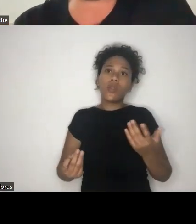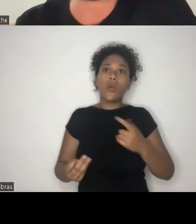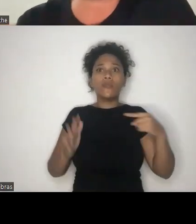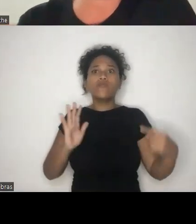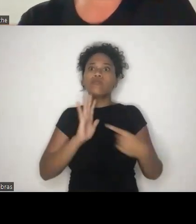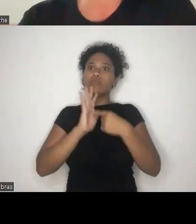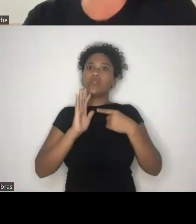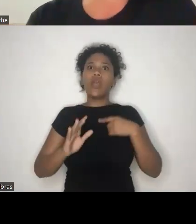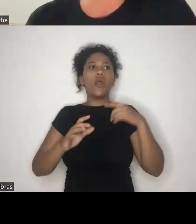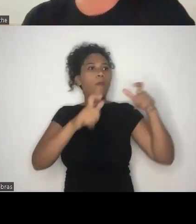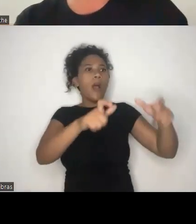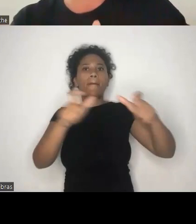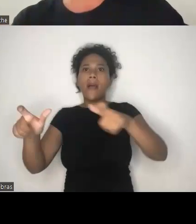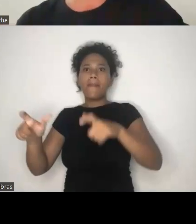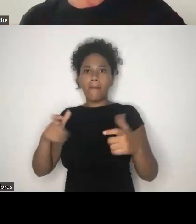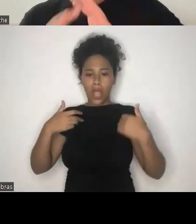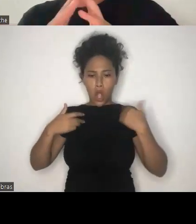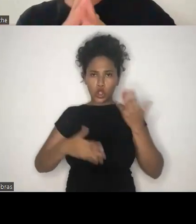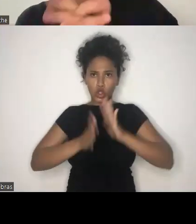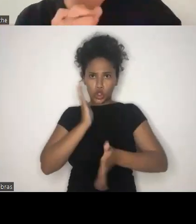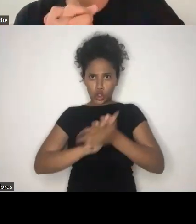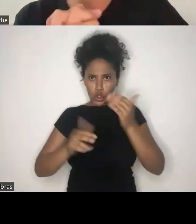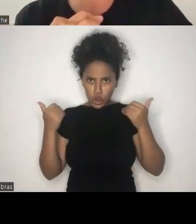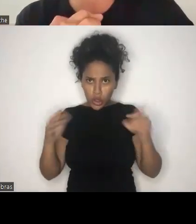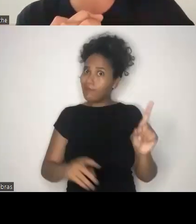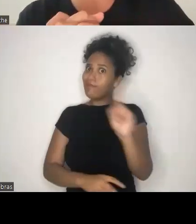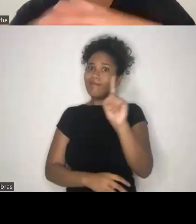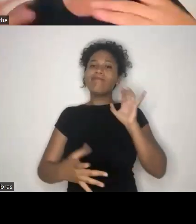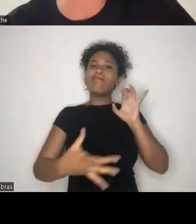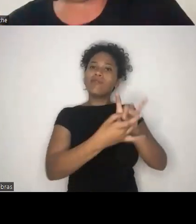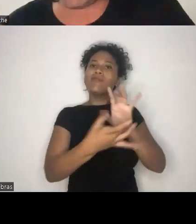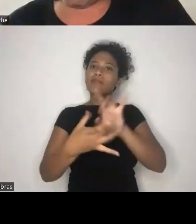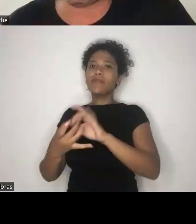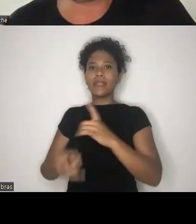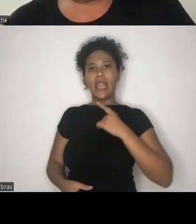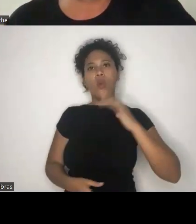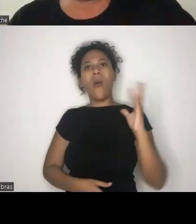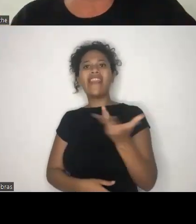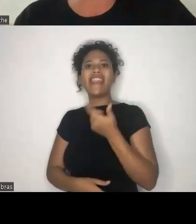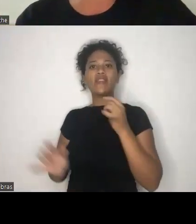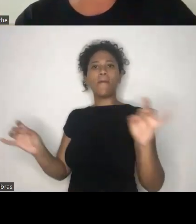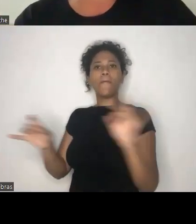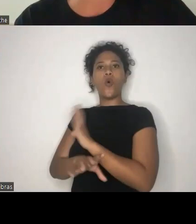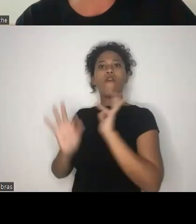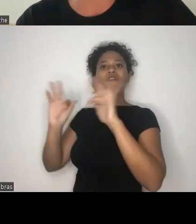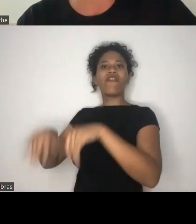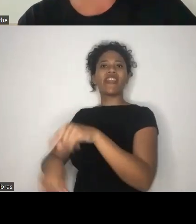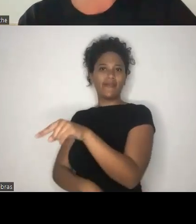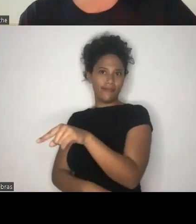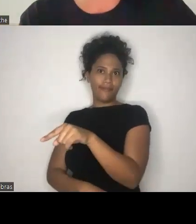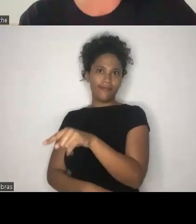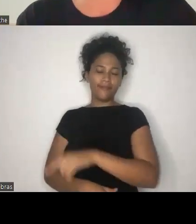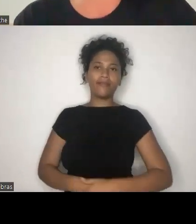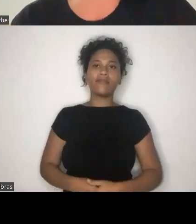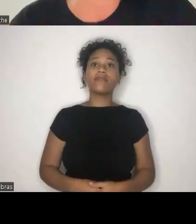os outros departamentos para manter vamos dizer essa qualidade final no ponto de contato com o cliente